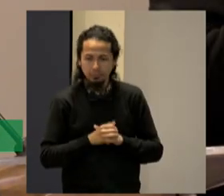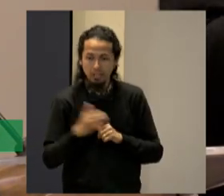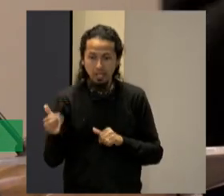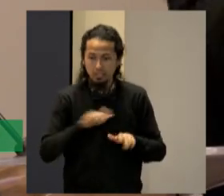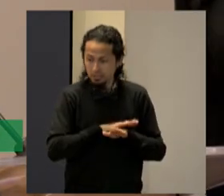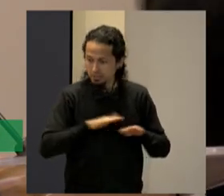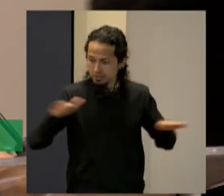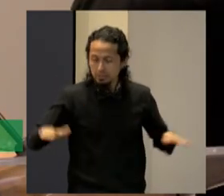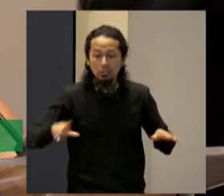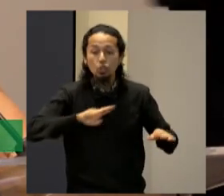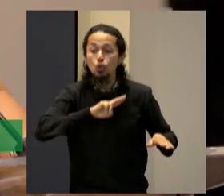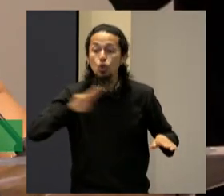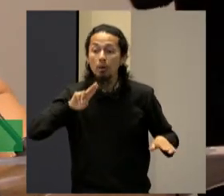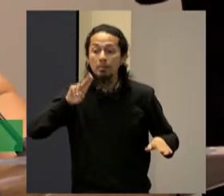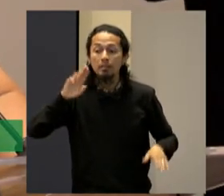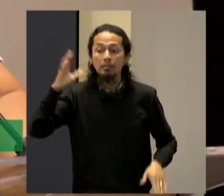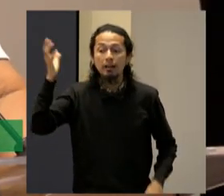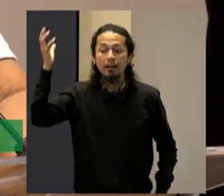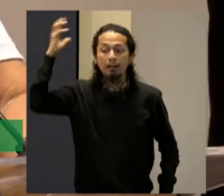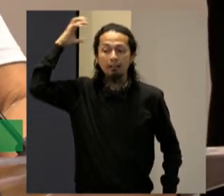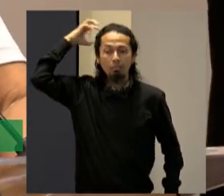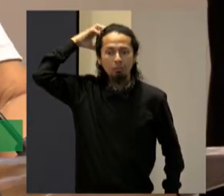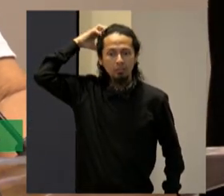auditório Antonieta de Barros. Não é?